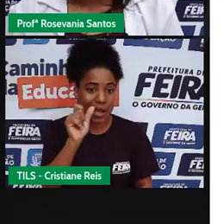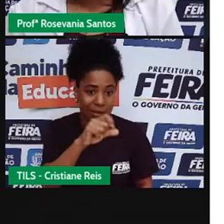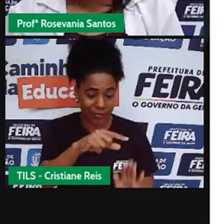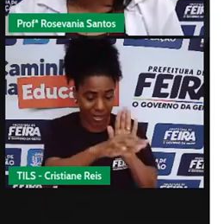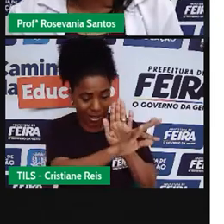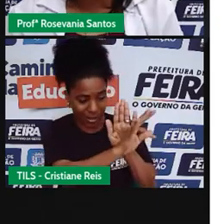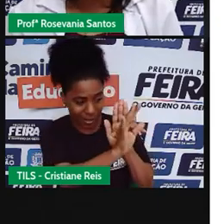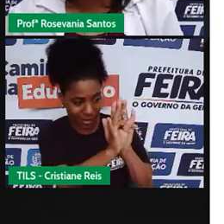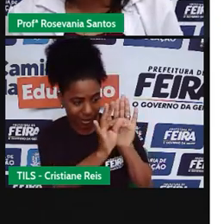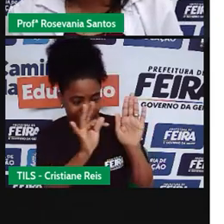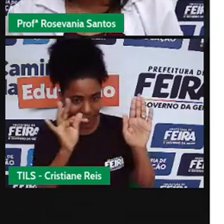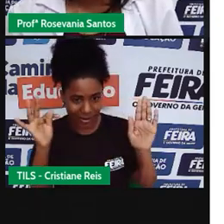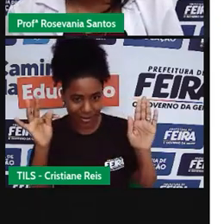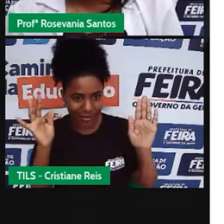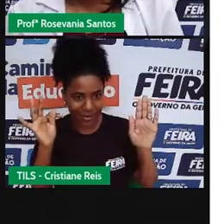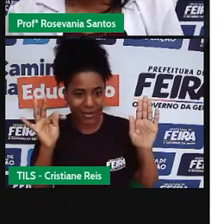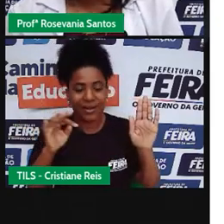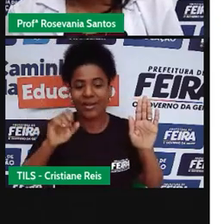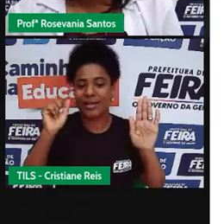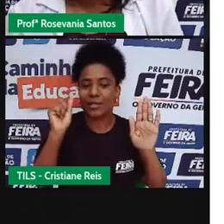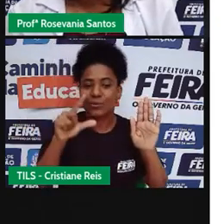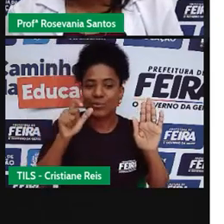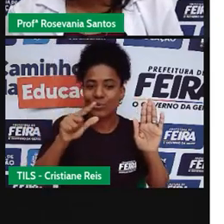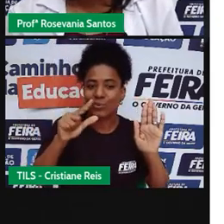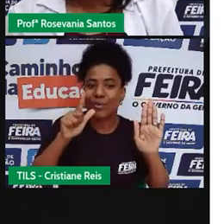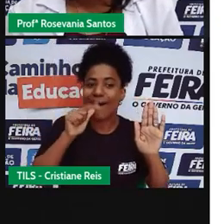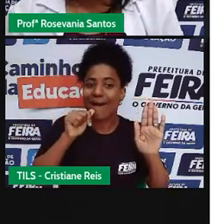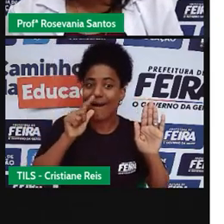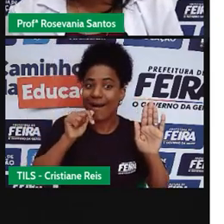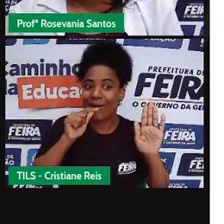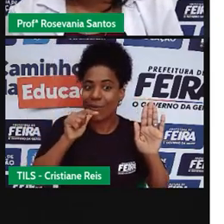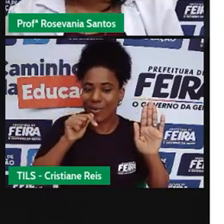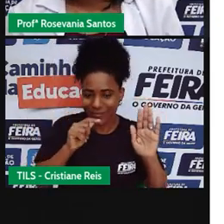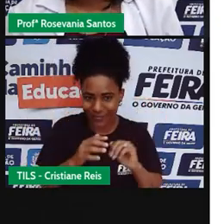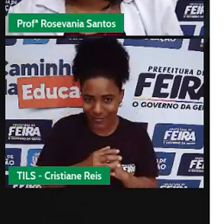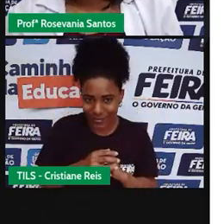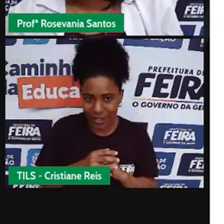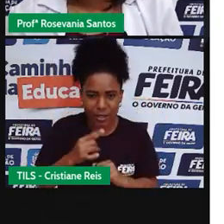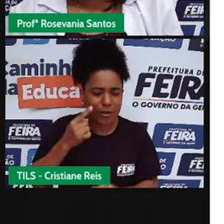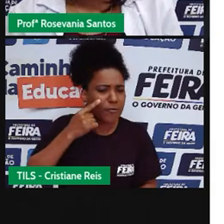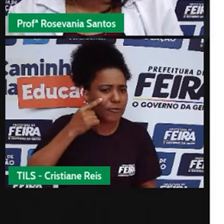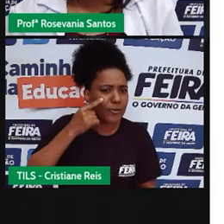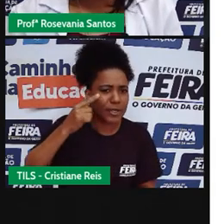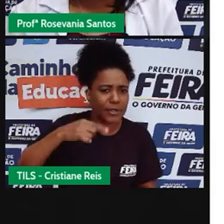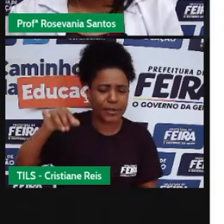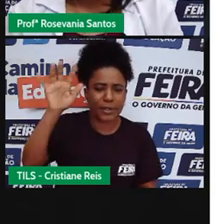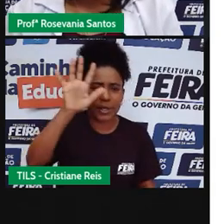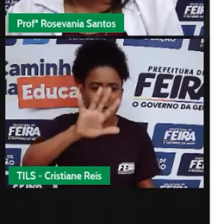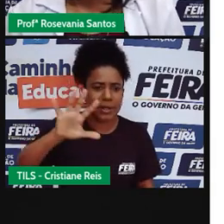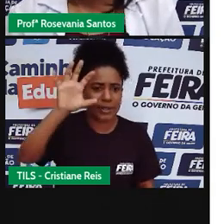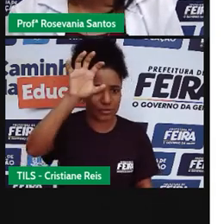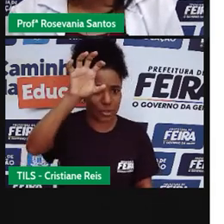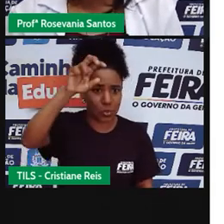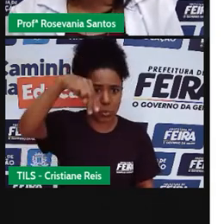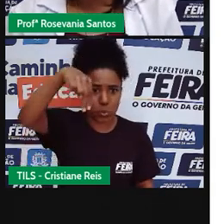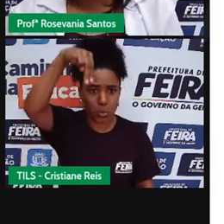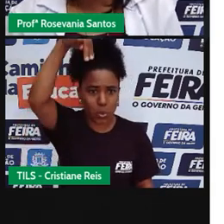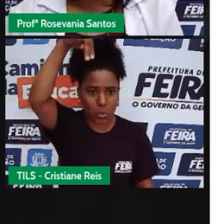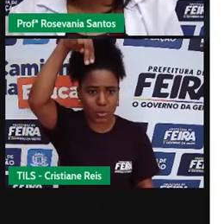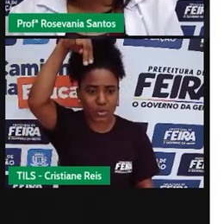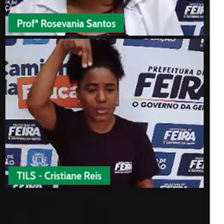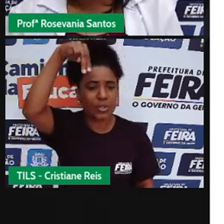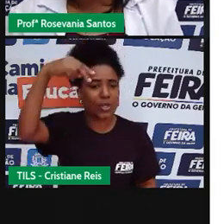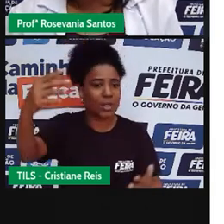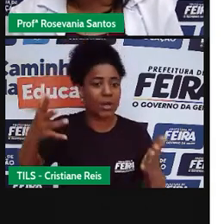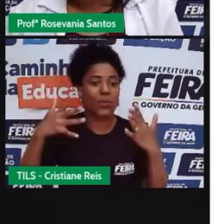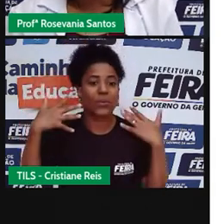gráficos seguem a mesma dinâmica. Aí, quando eu olho aqui a região norte, né, que eu tenho aqui esse clima equatorial,